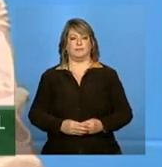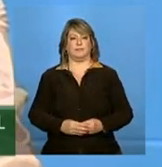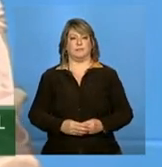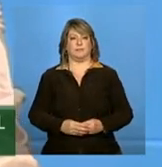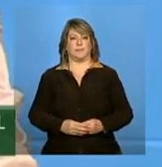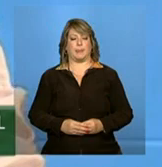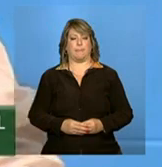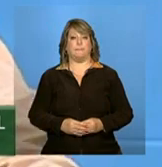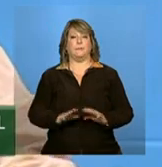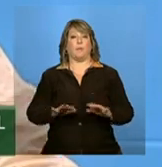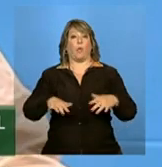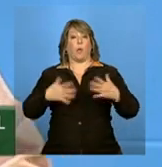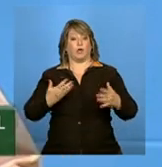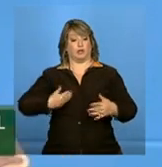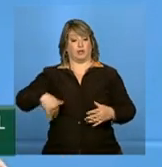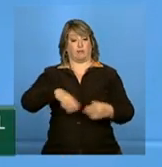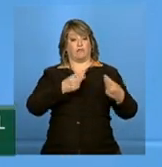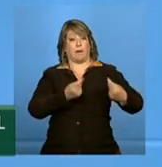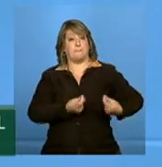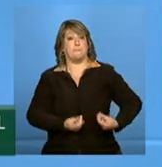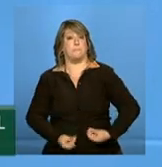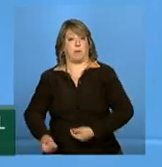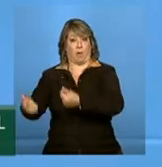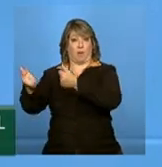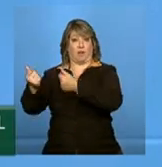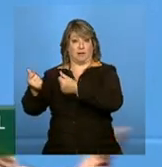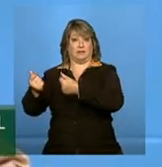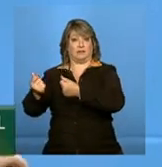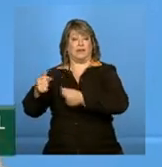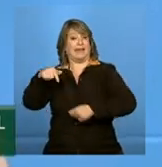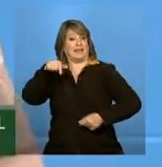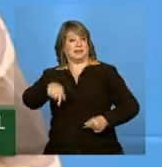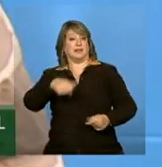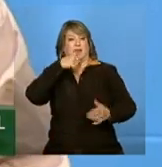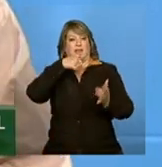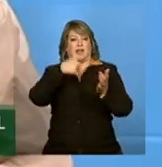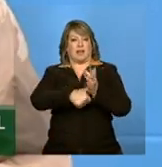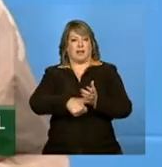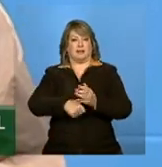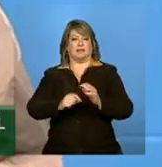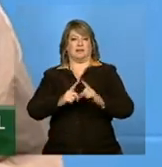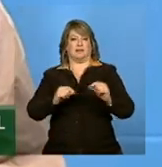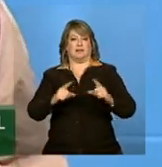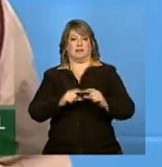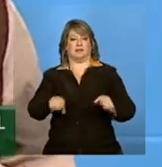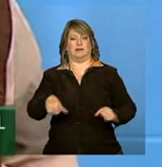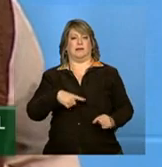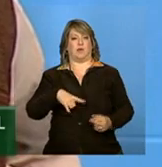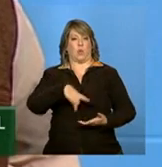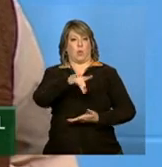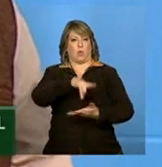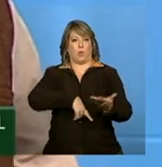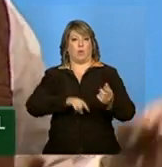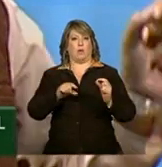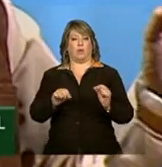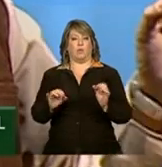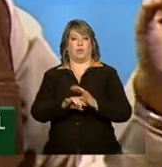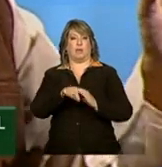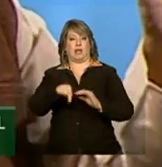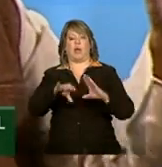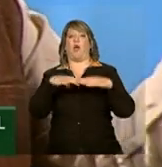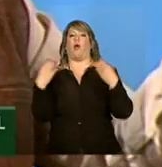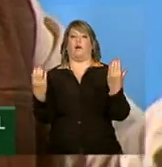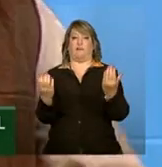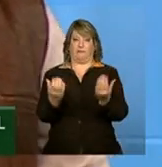quando nós sairmos daqui, essa carta, que será o documento resultante dessa